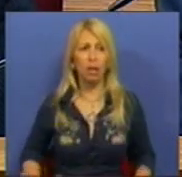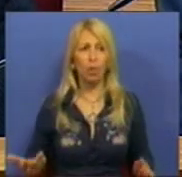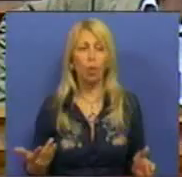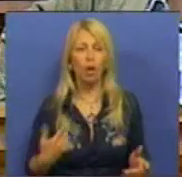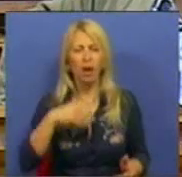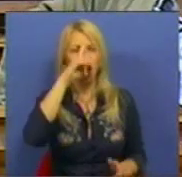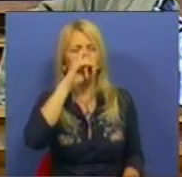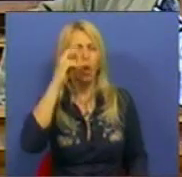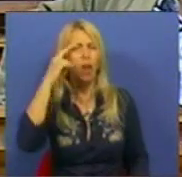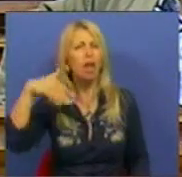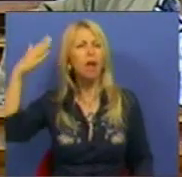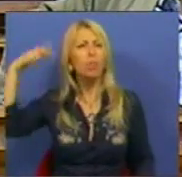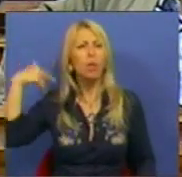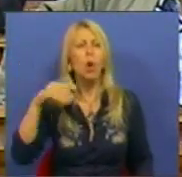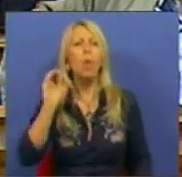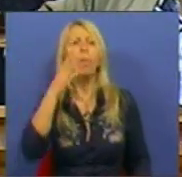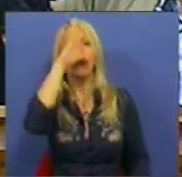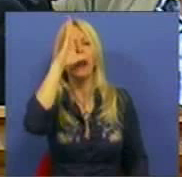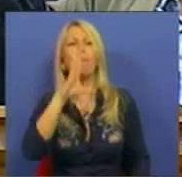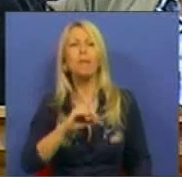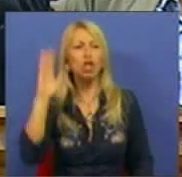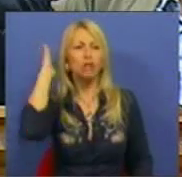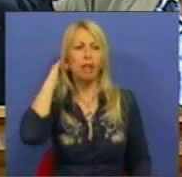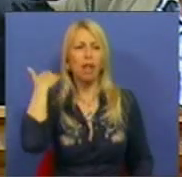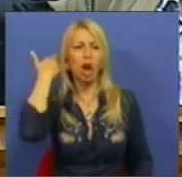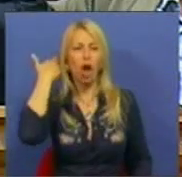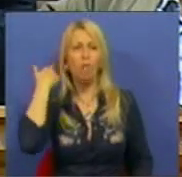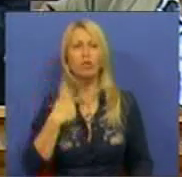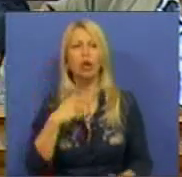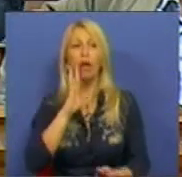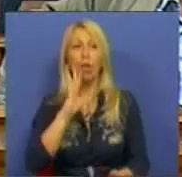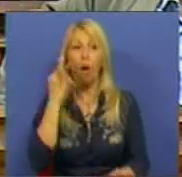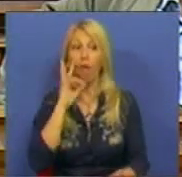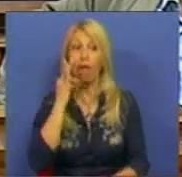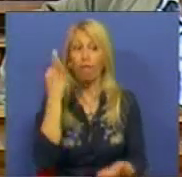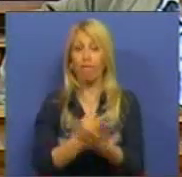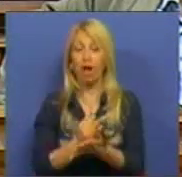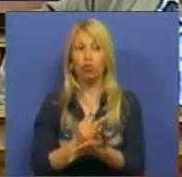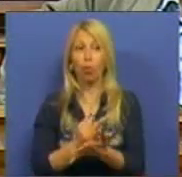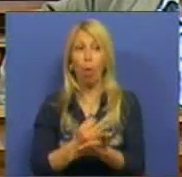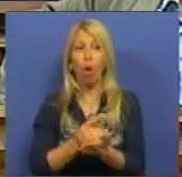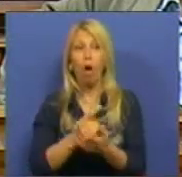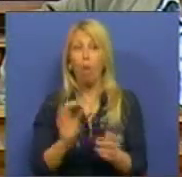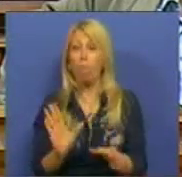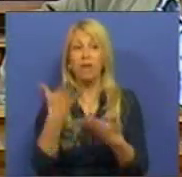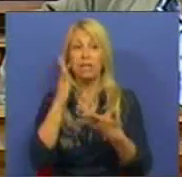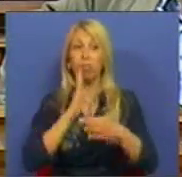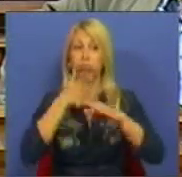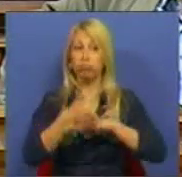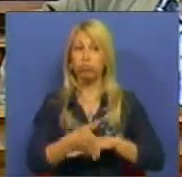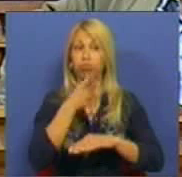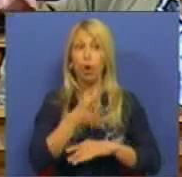os tempos em que o Primeiro-Ministro Santana Lopes faltou ao início de uma interpelação e o Partido Socialista se uniu a